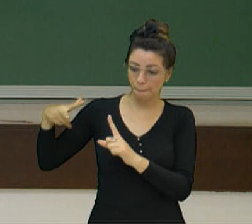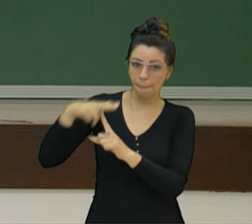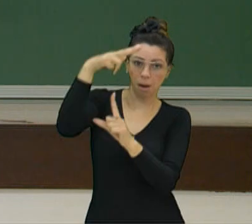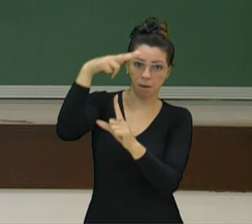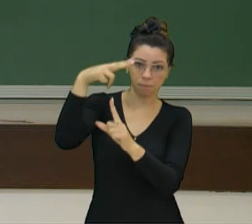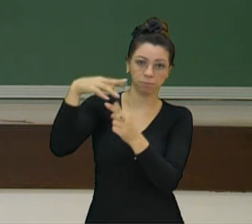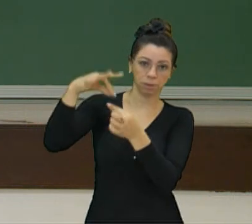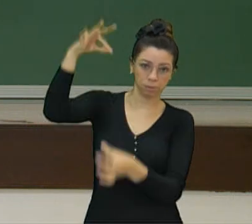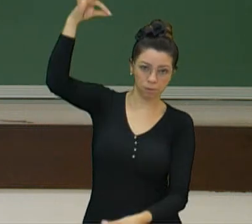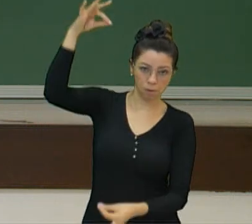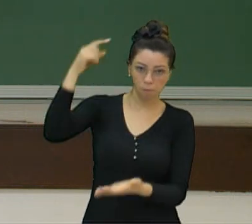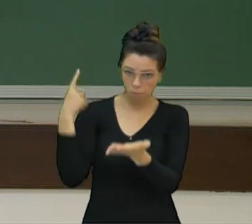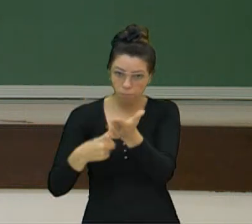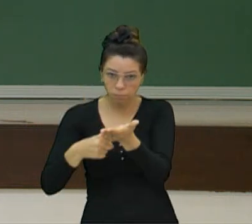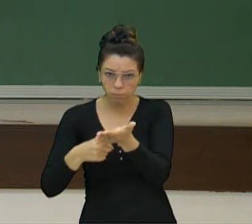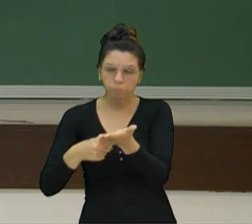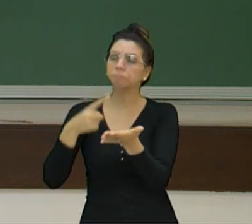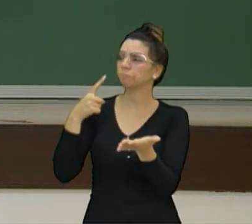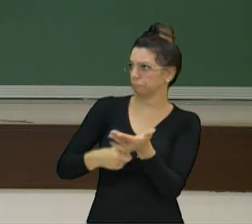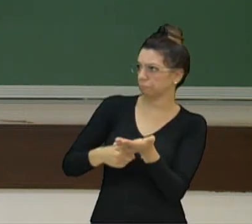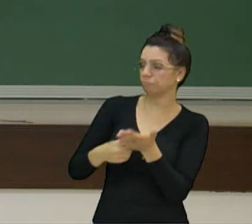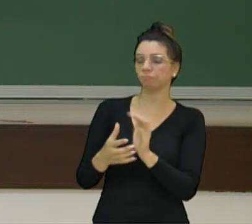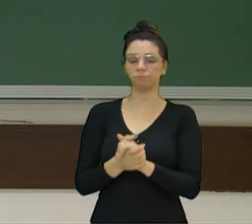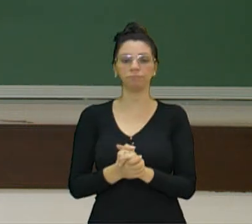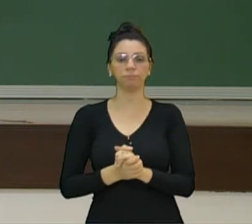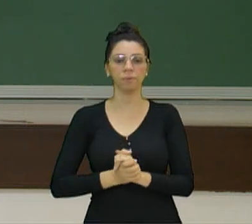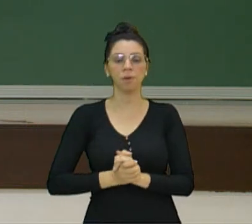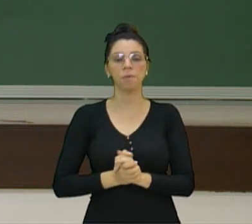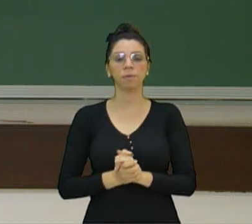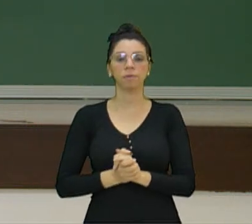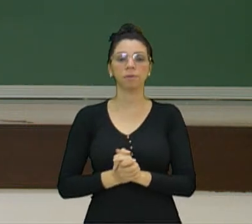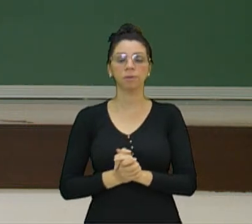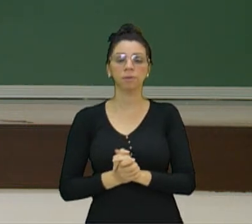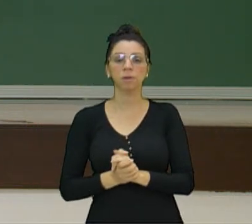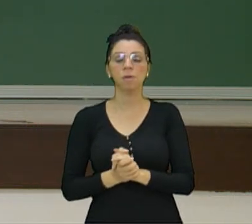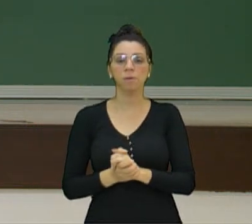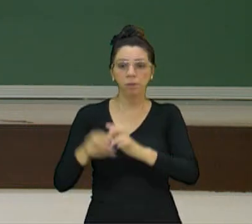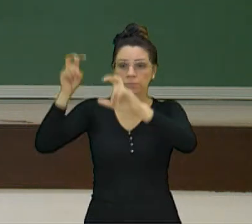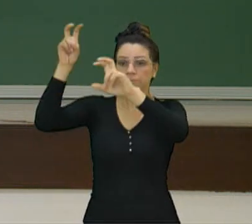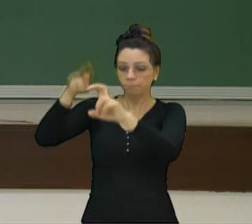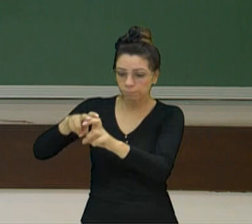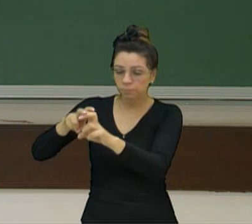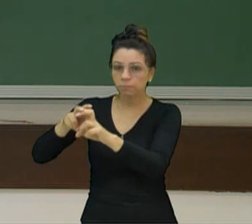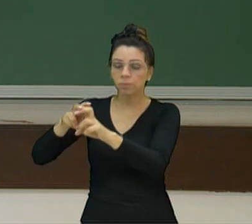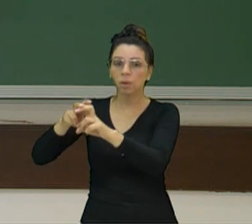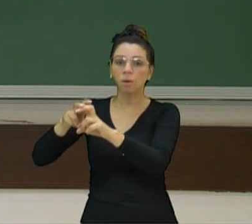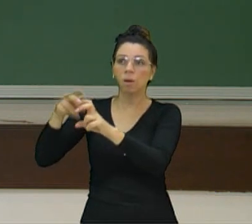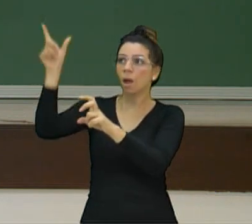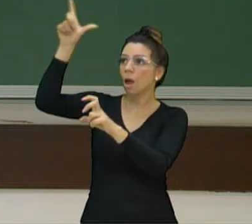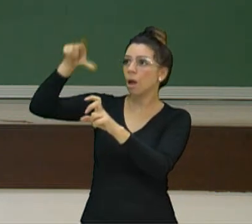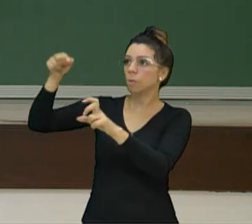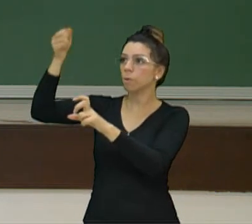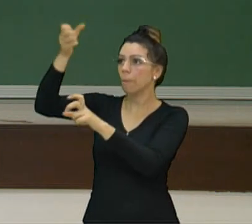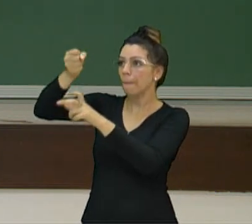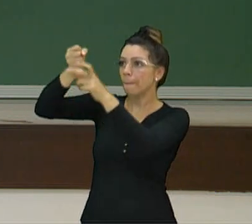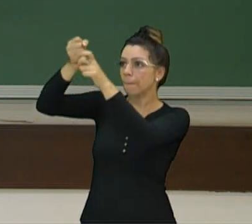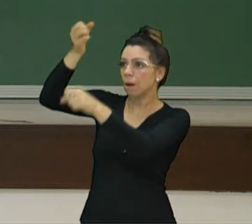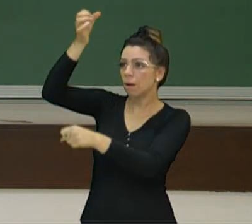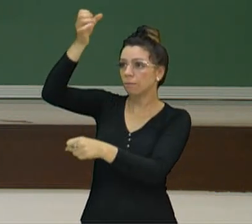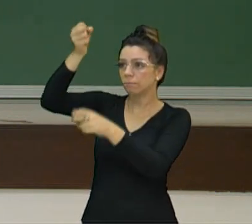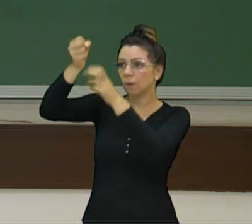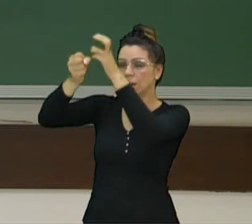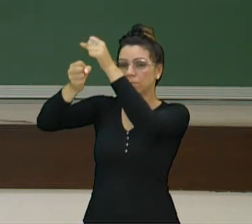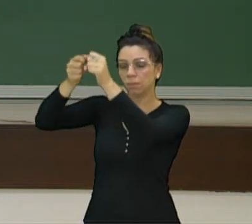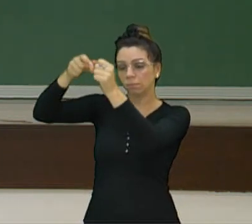corda. Combinado? Combinado. E assim começou a volta do macaco para a terra. A Lua foi soltando aos poucos